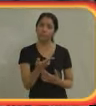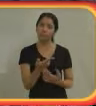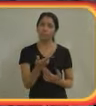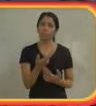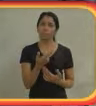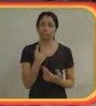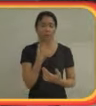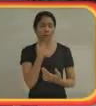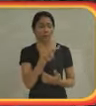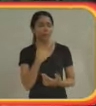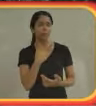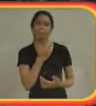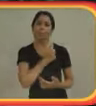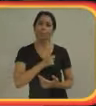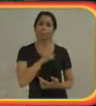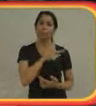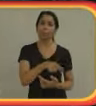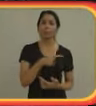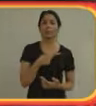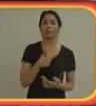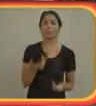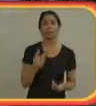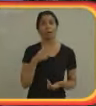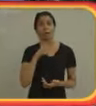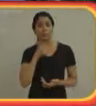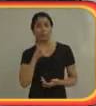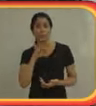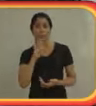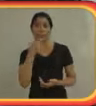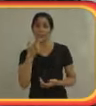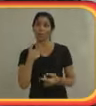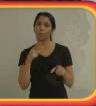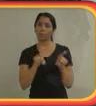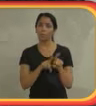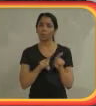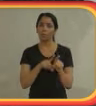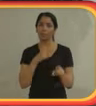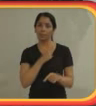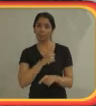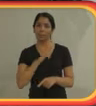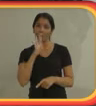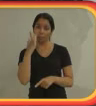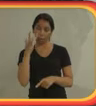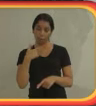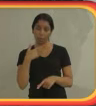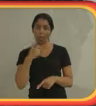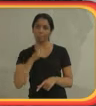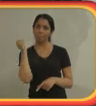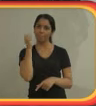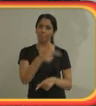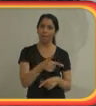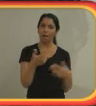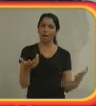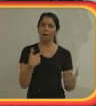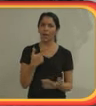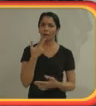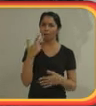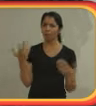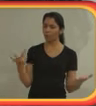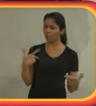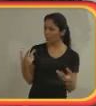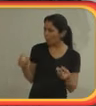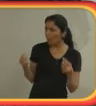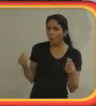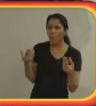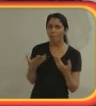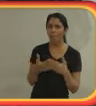dia que eu falei assim, tô com saudade. Aí Guilherme falou assim, eu também tô, mas eu acho que a minha é maior. Aí eu